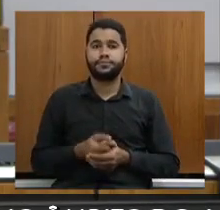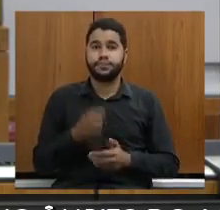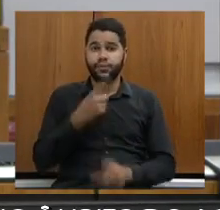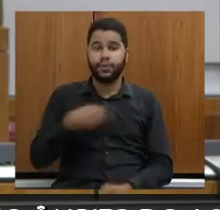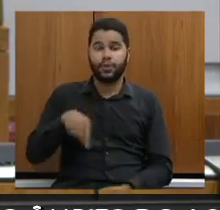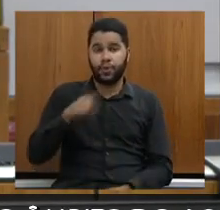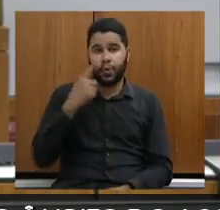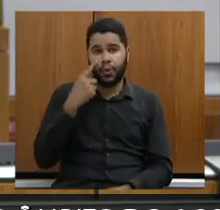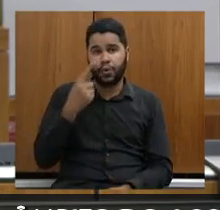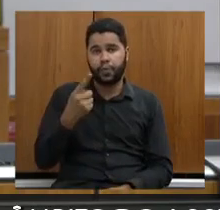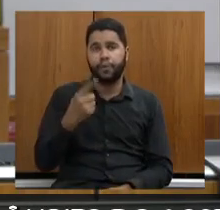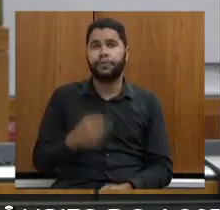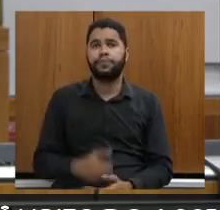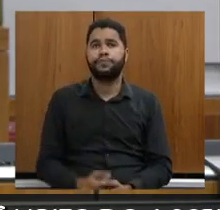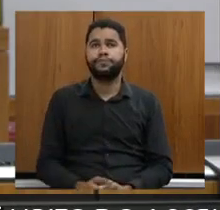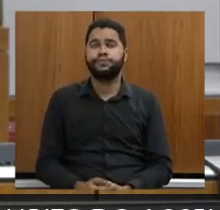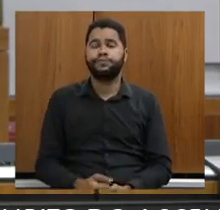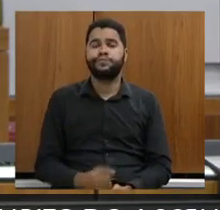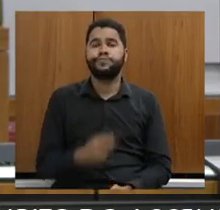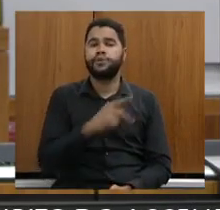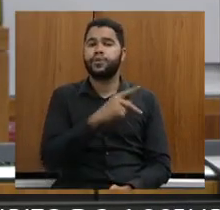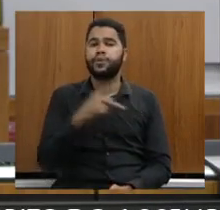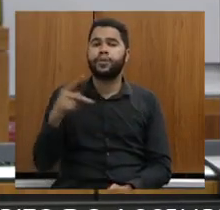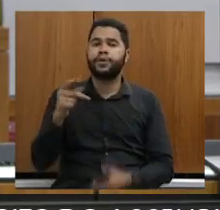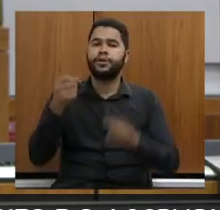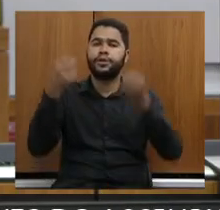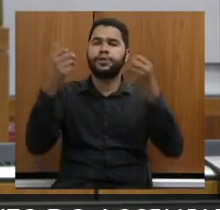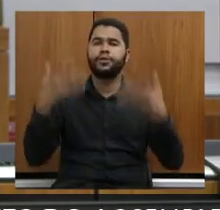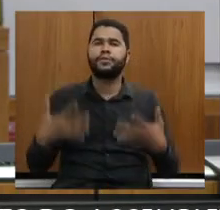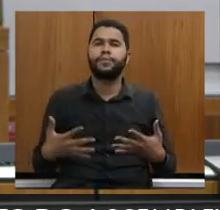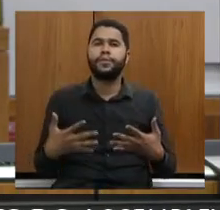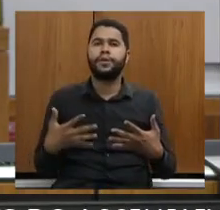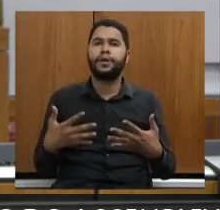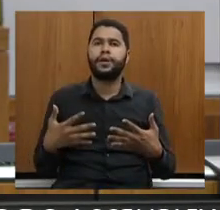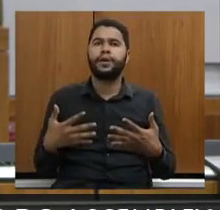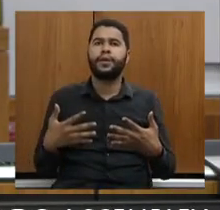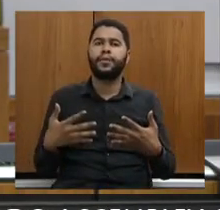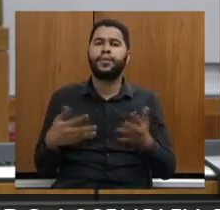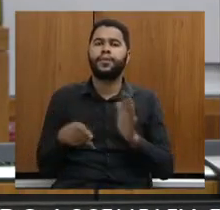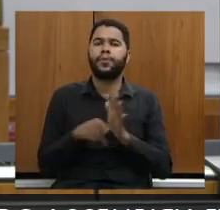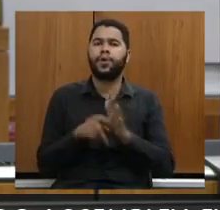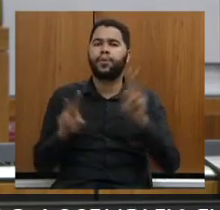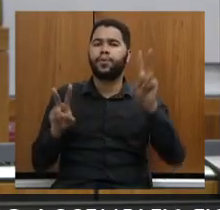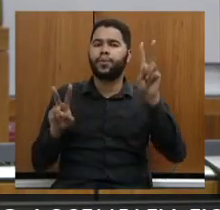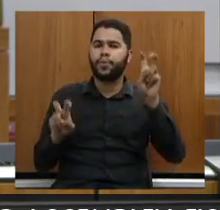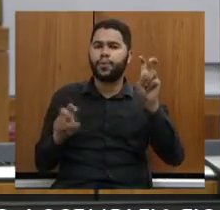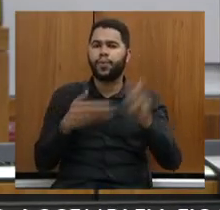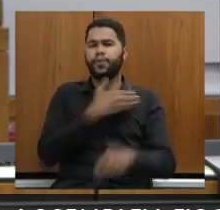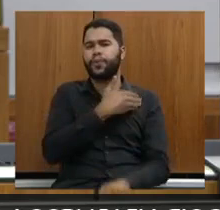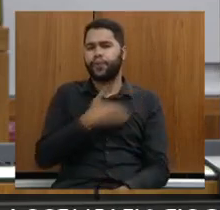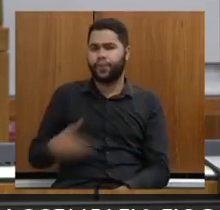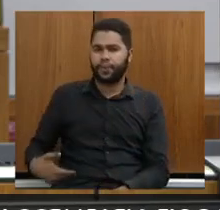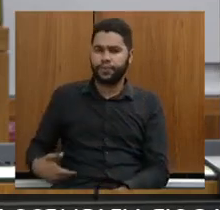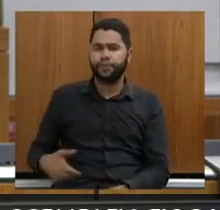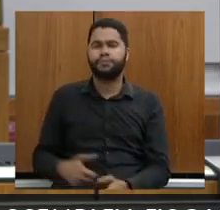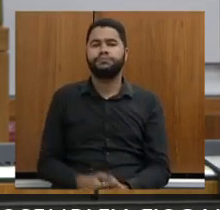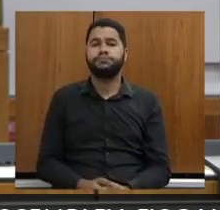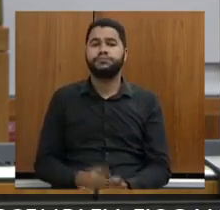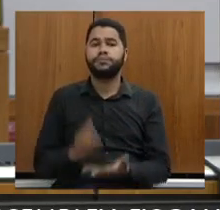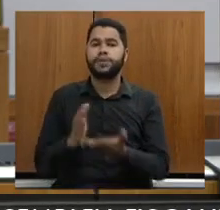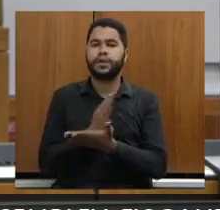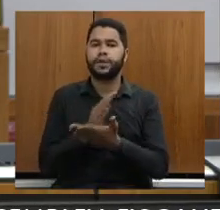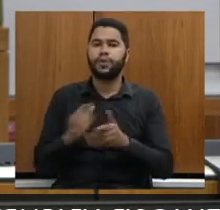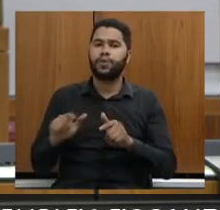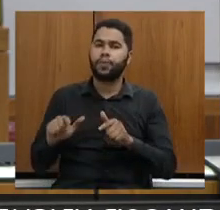simples é o nosso Presidente e falar sobre a citação do governo é em